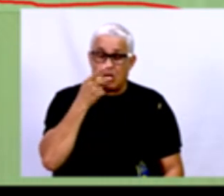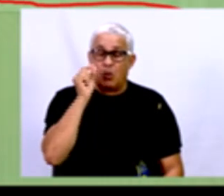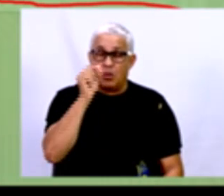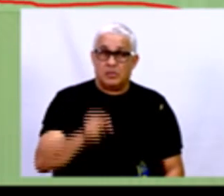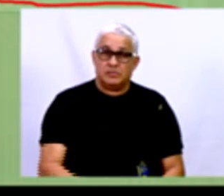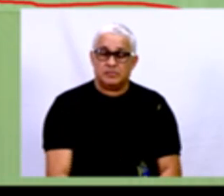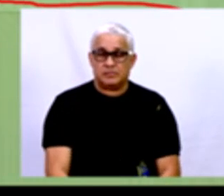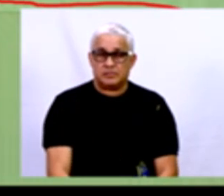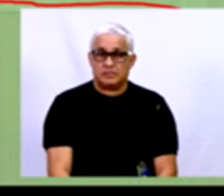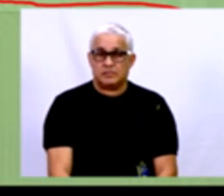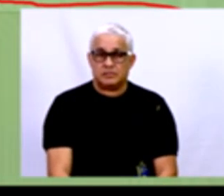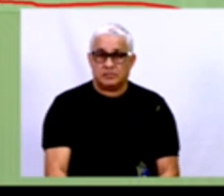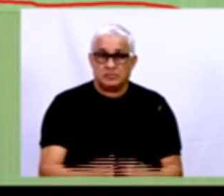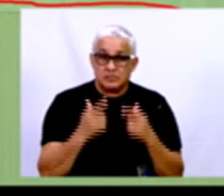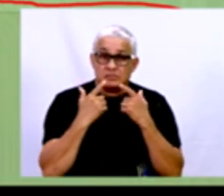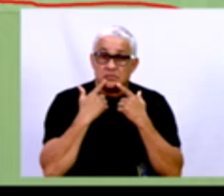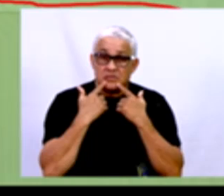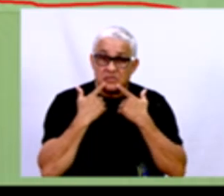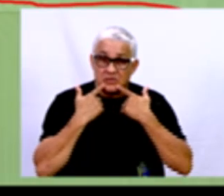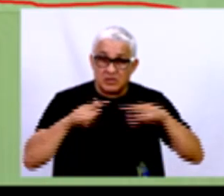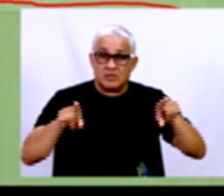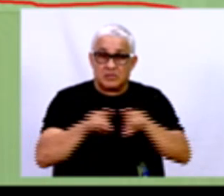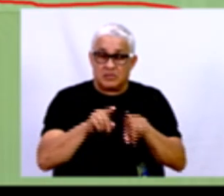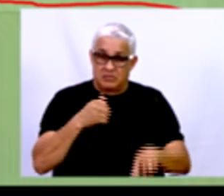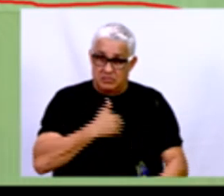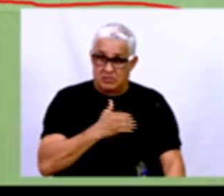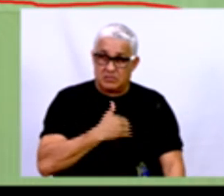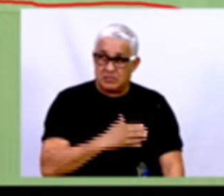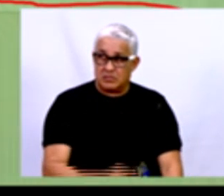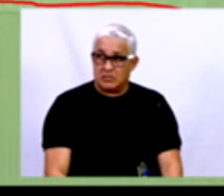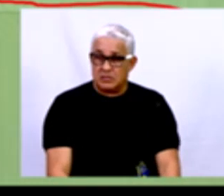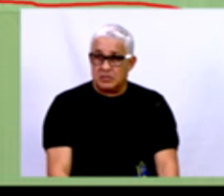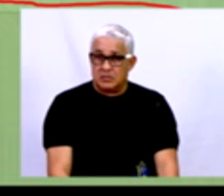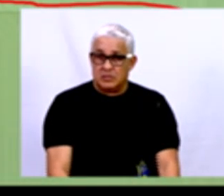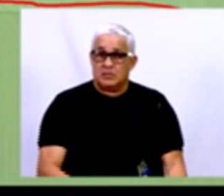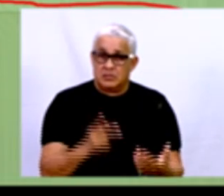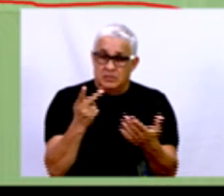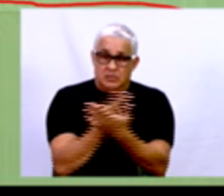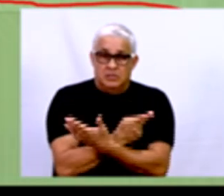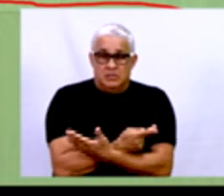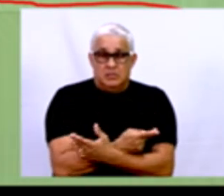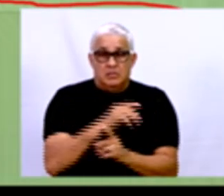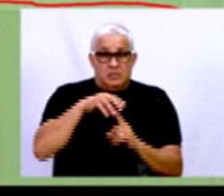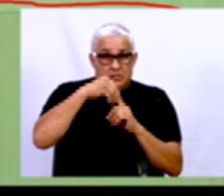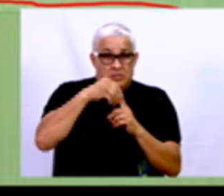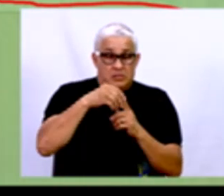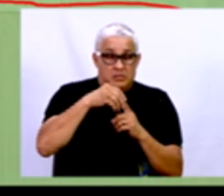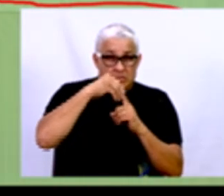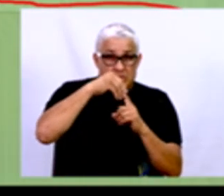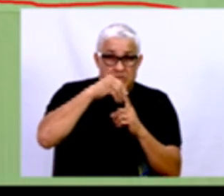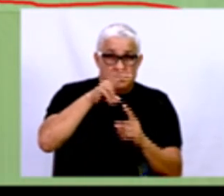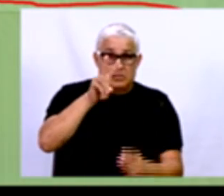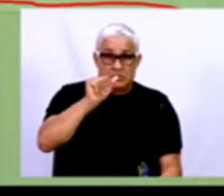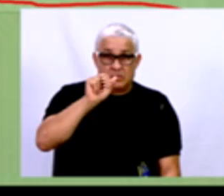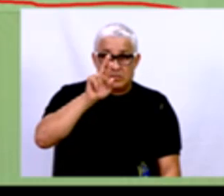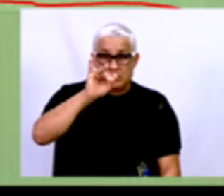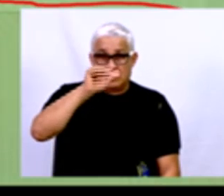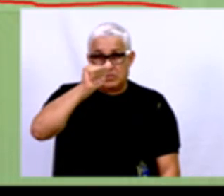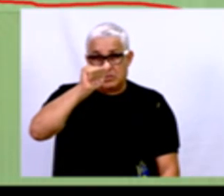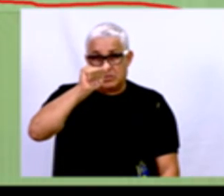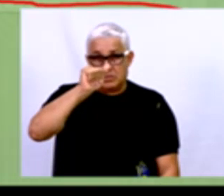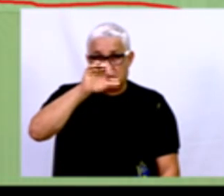a linguagem, né, o preconceito, acontece principalmente quanto à variação